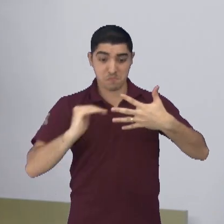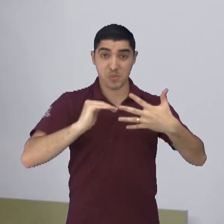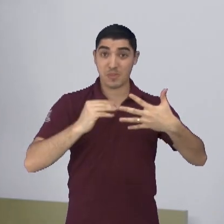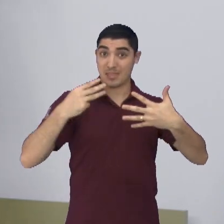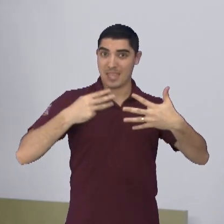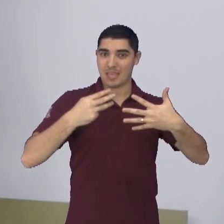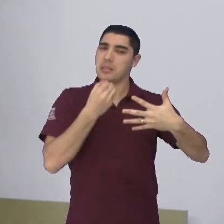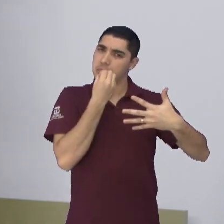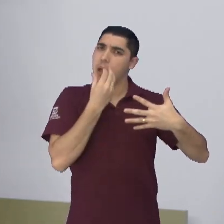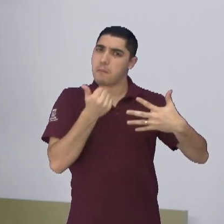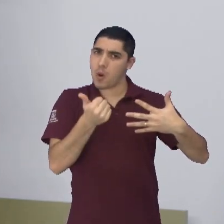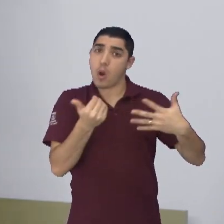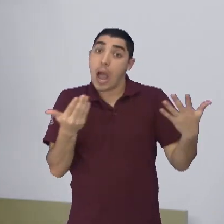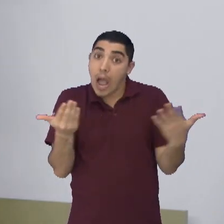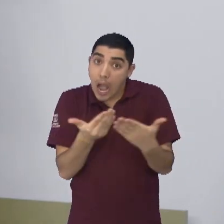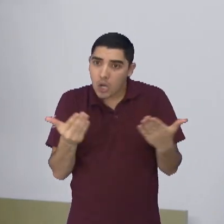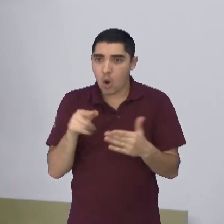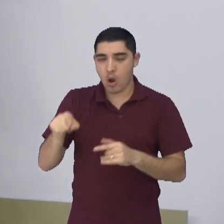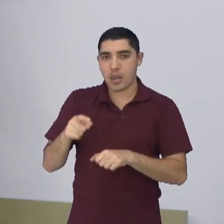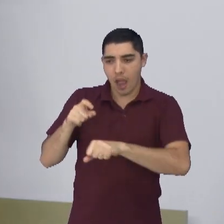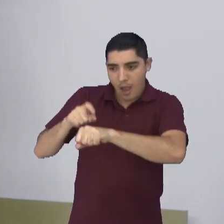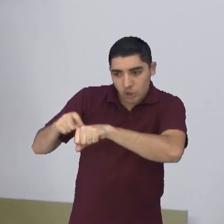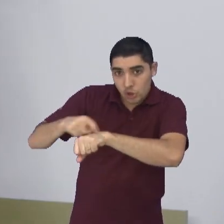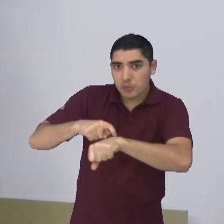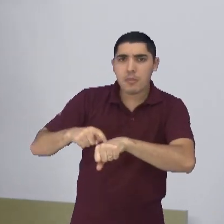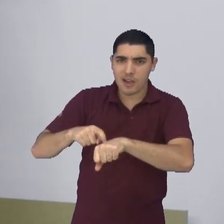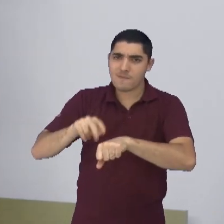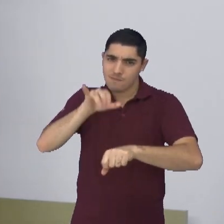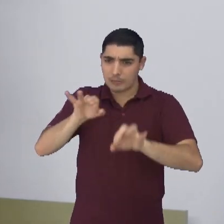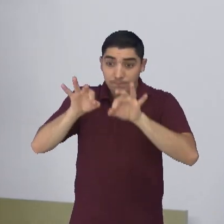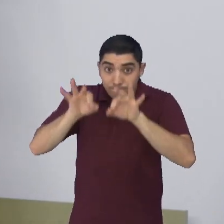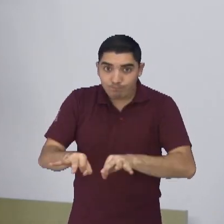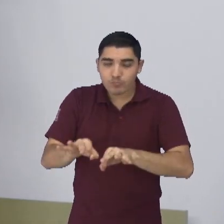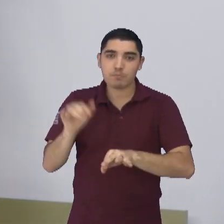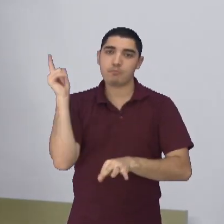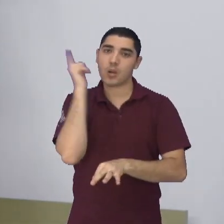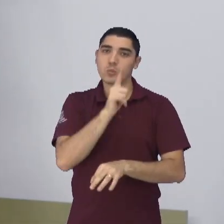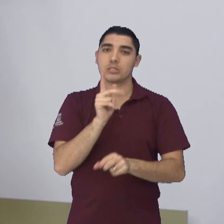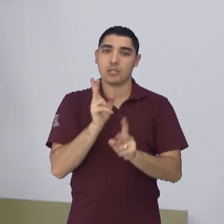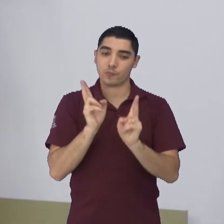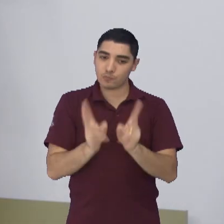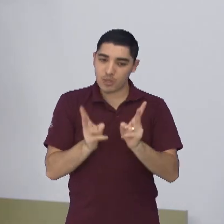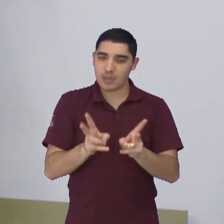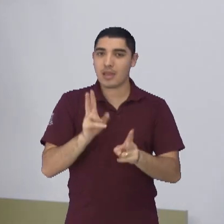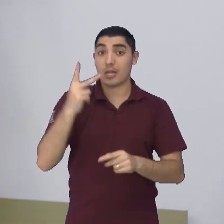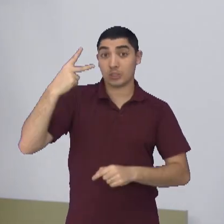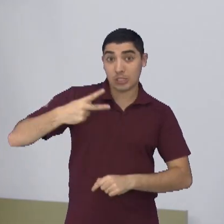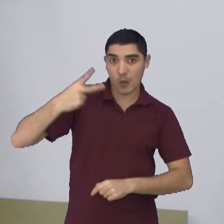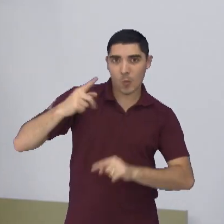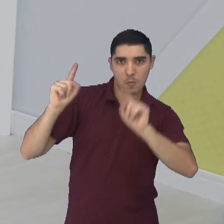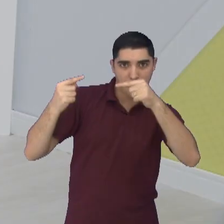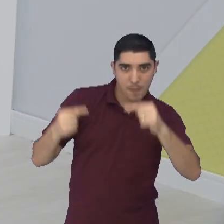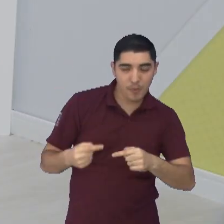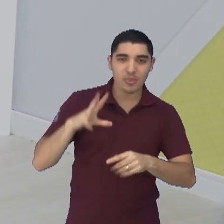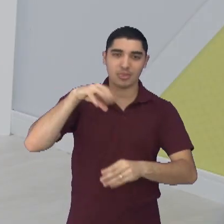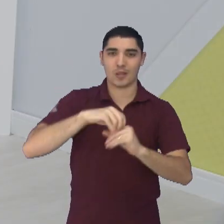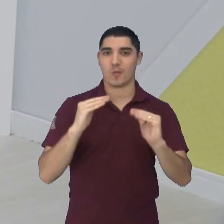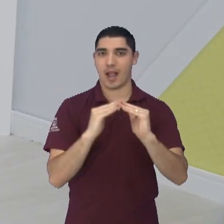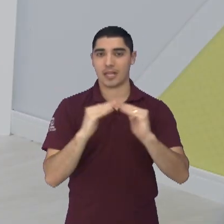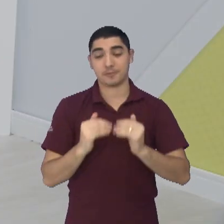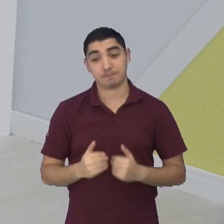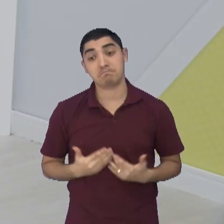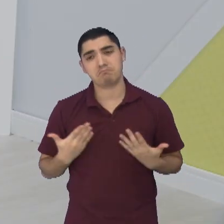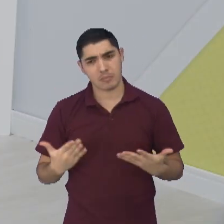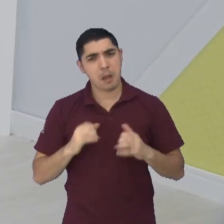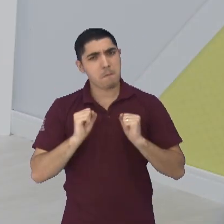a tabela, agora vai confirmar contra o Atibaia para poder decidir em casa, talvez até mesmo contra o próprio Atibaia, dependendo. É, jogo para